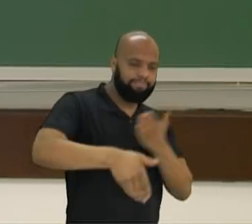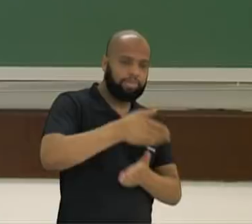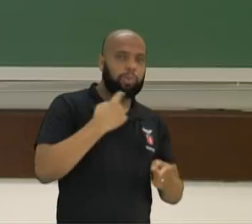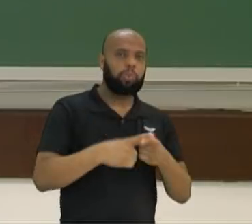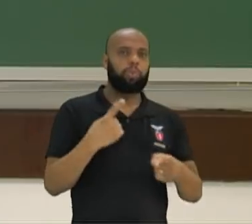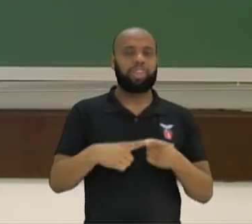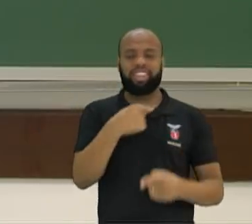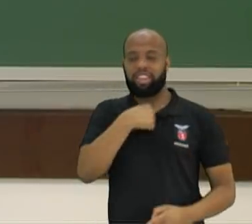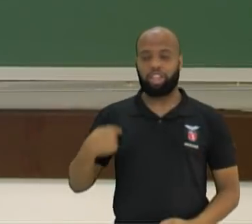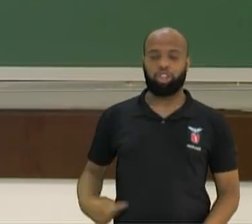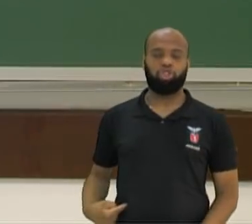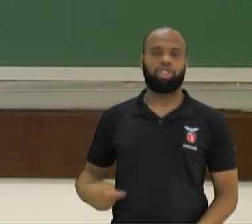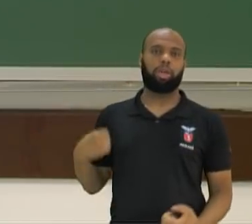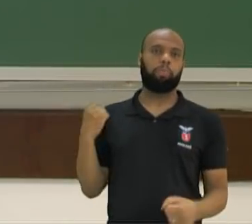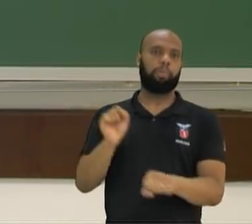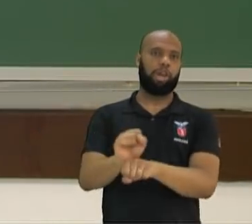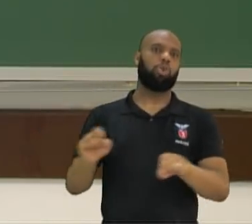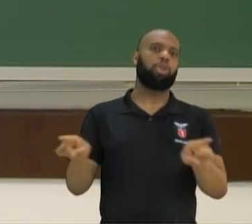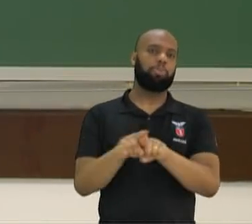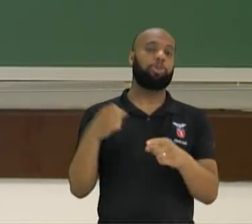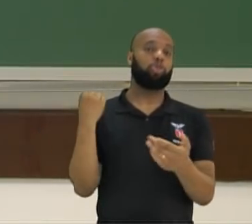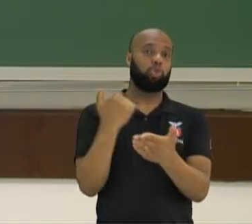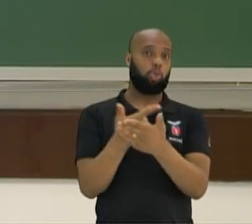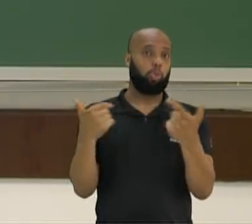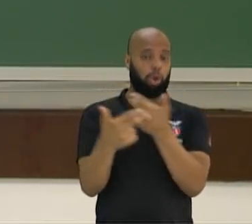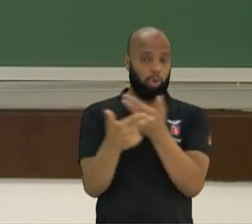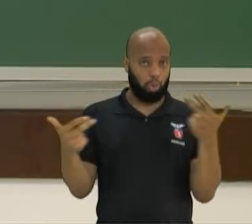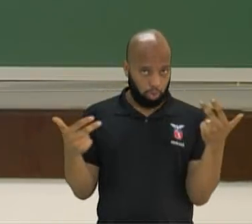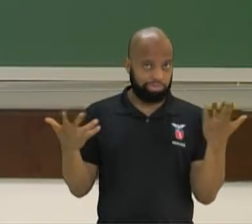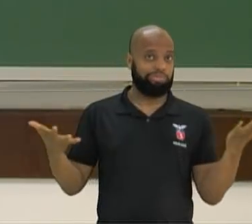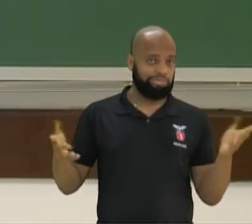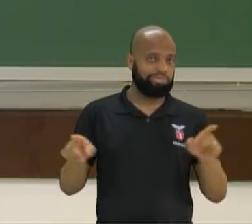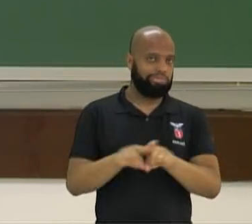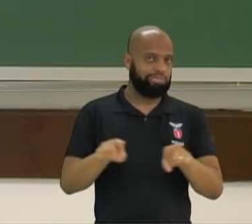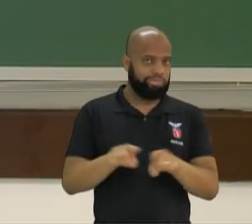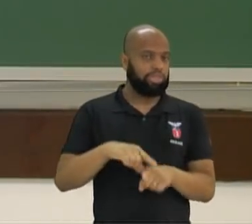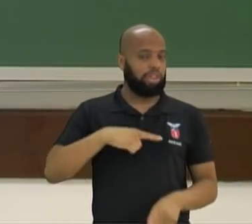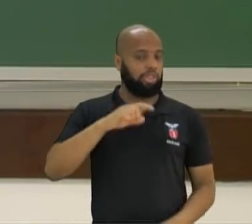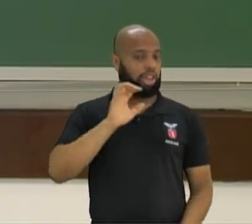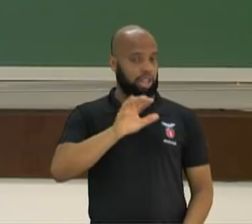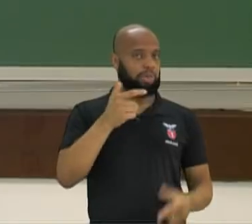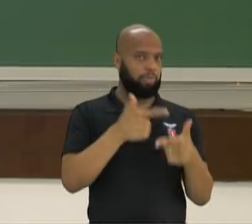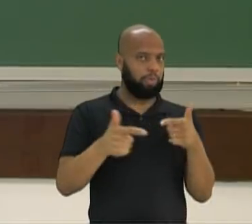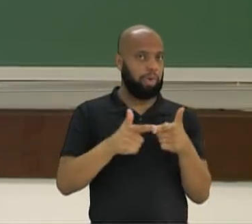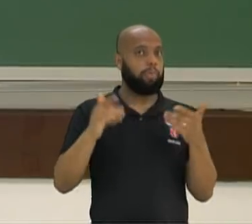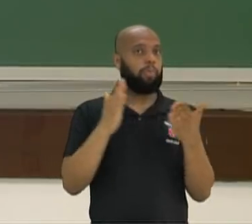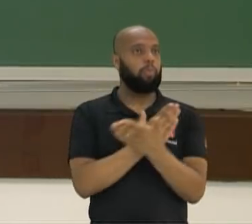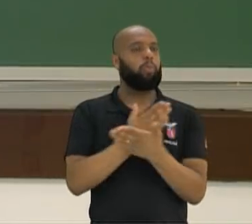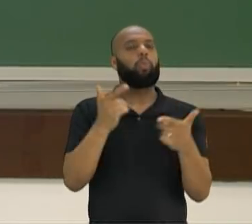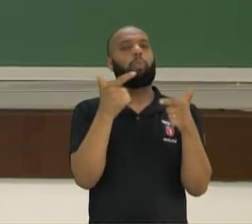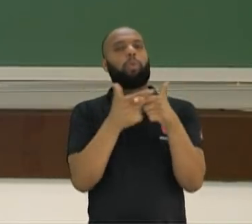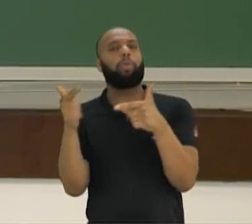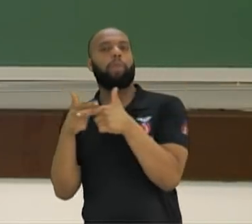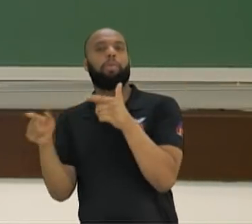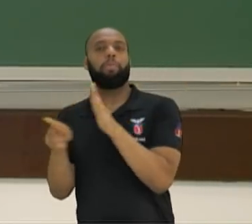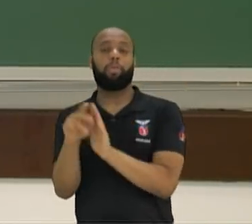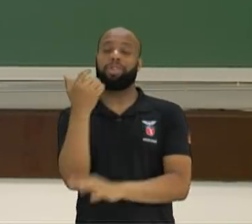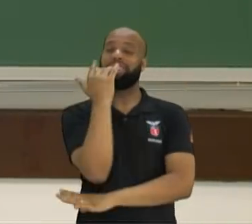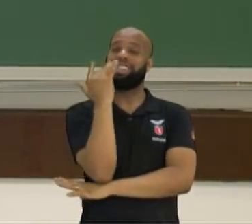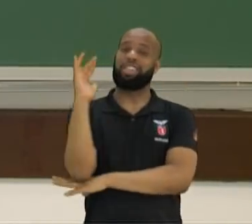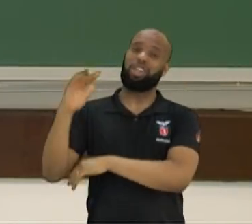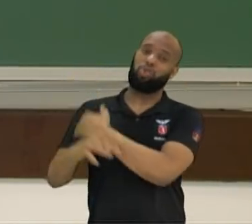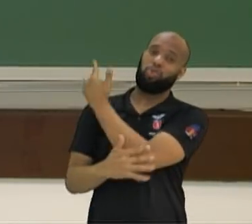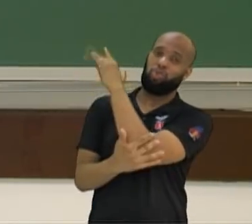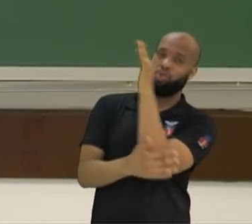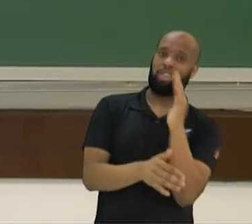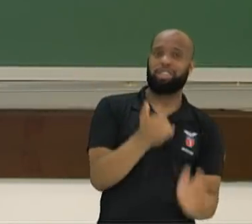saída da China, né? Interrupção da compra de produtos pela China, também alguns desastres naturais ocorreram